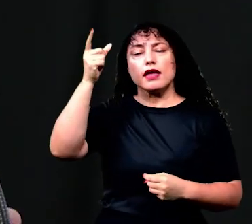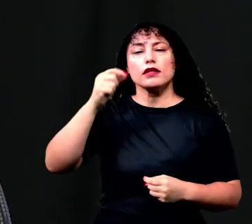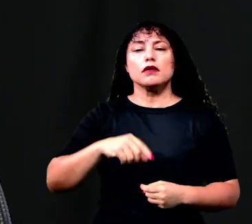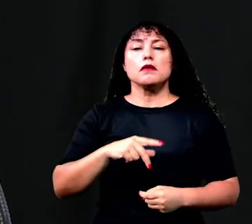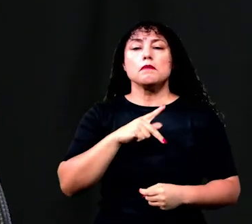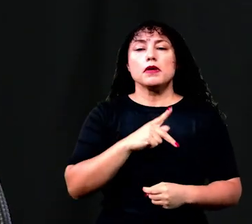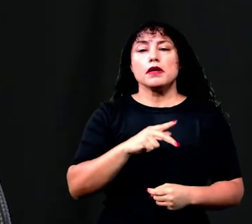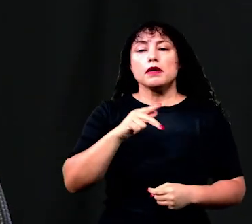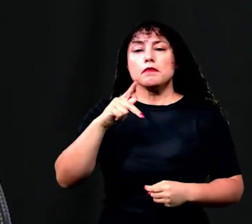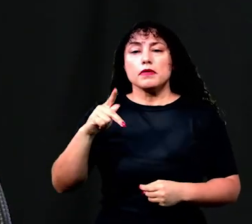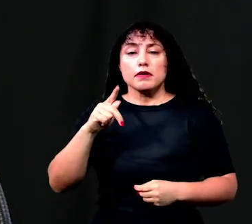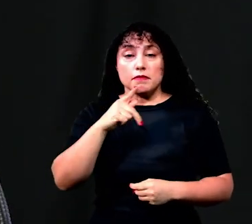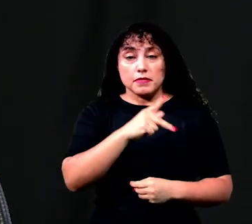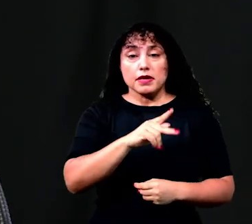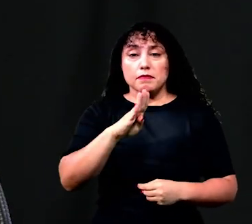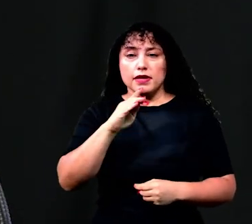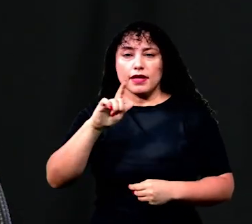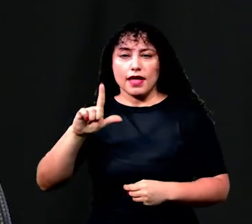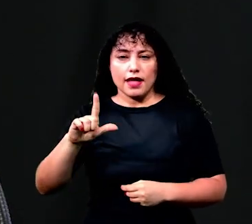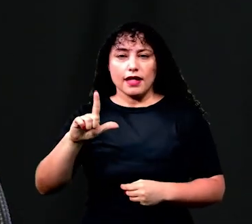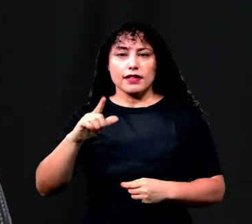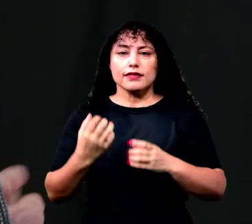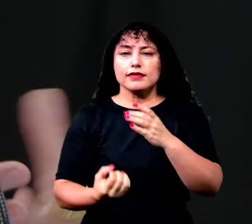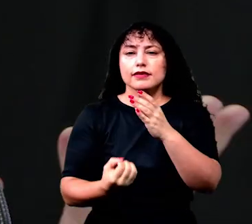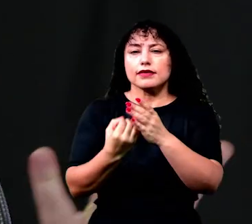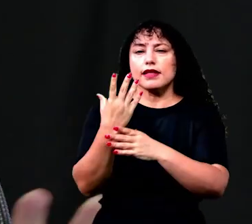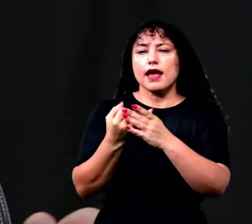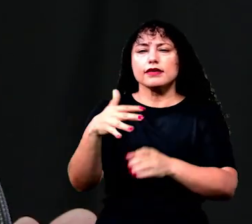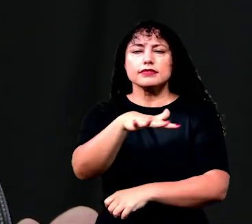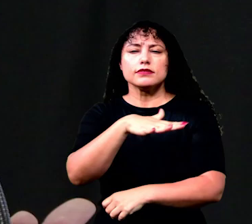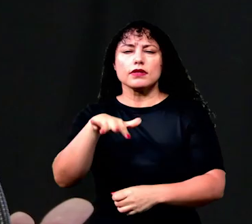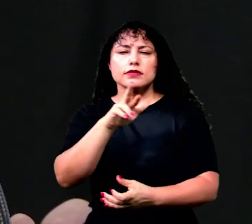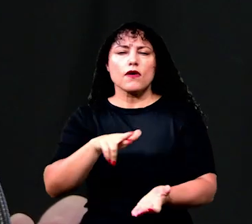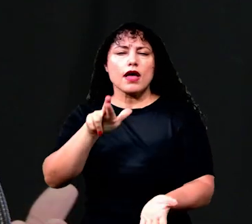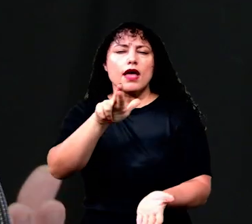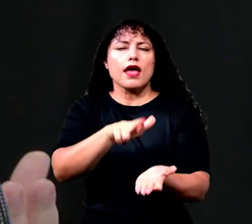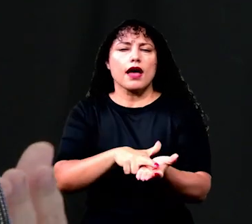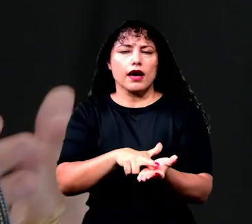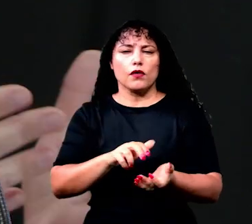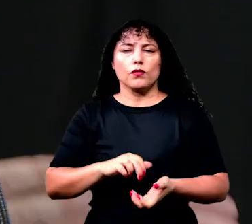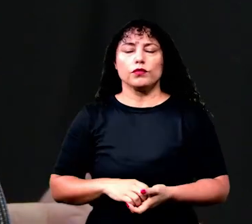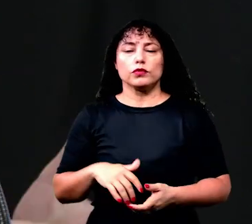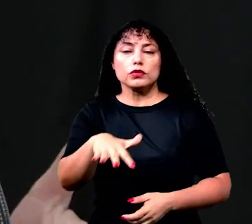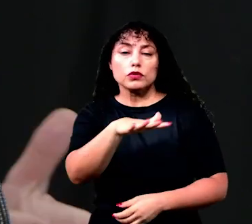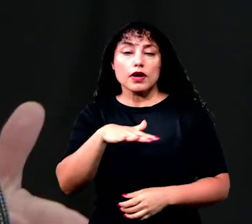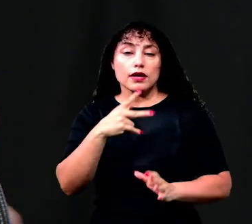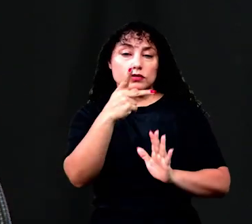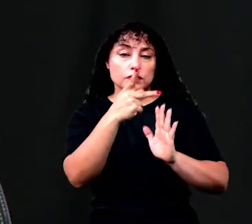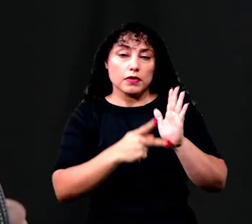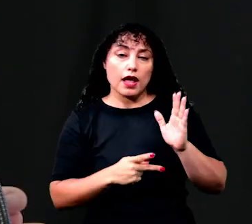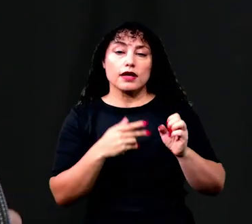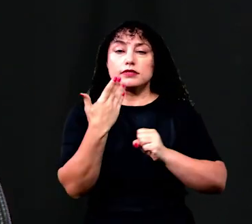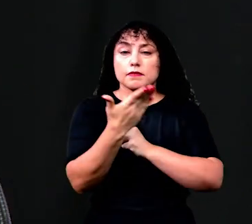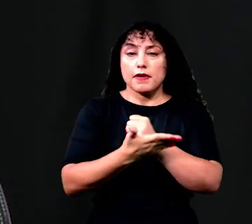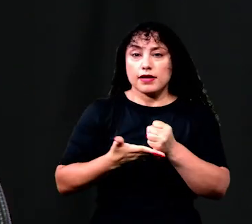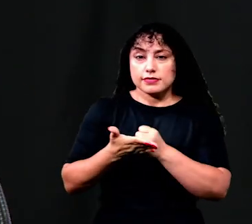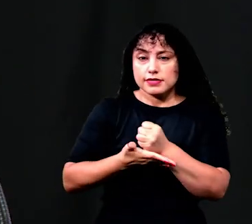PBL é criar situações reais, né? Então, no caso de projeto